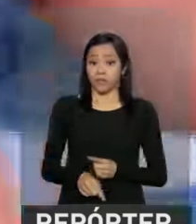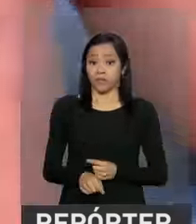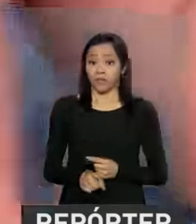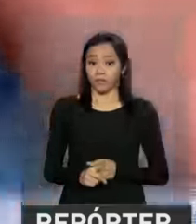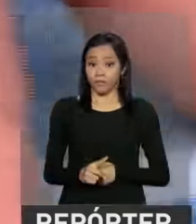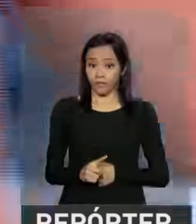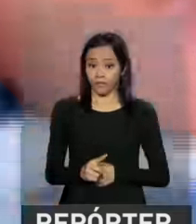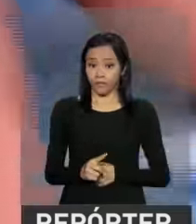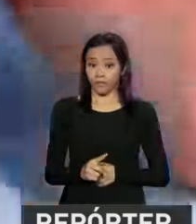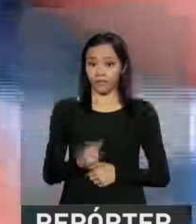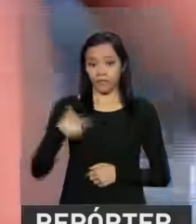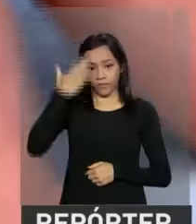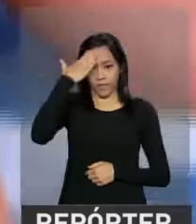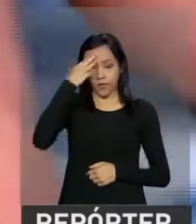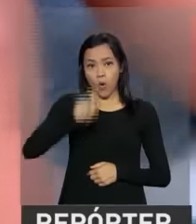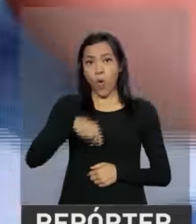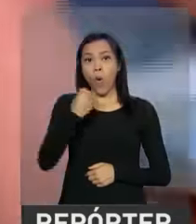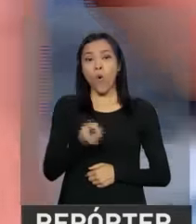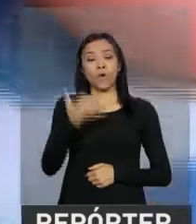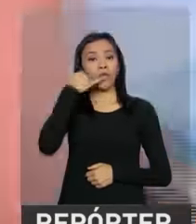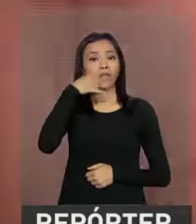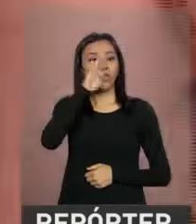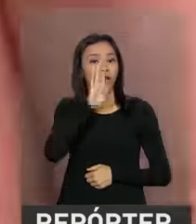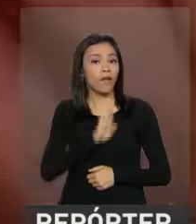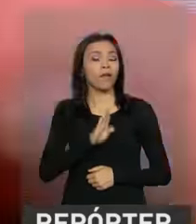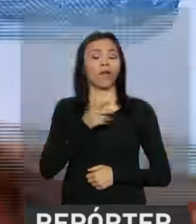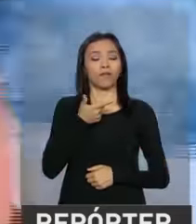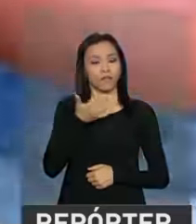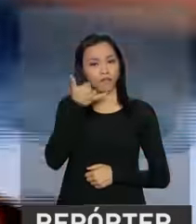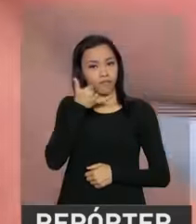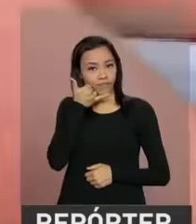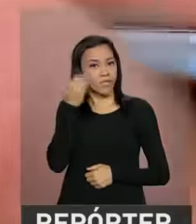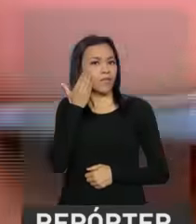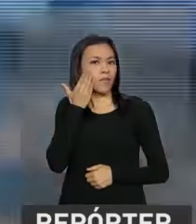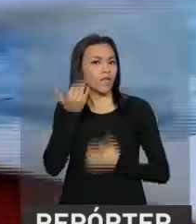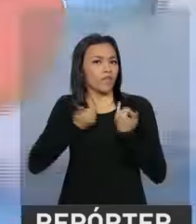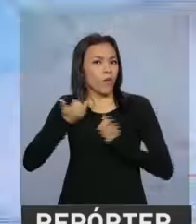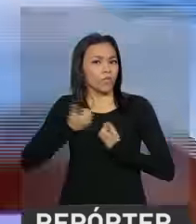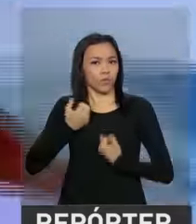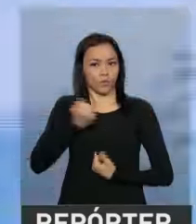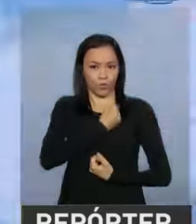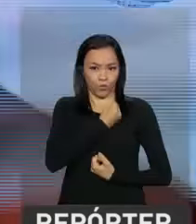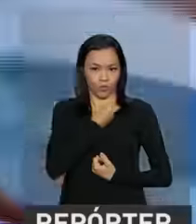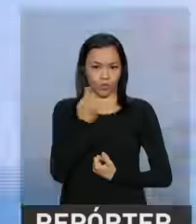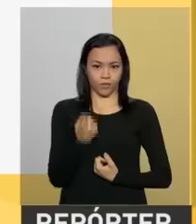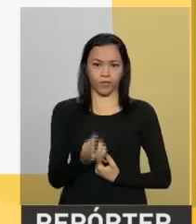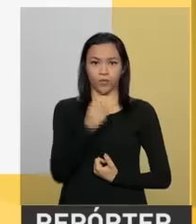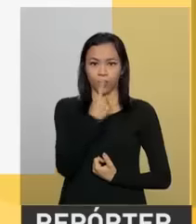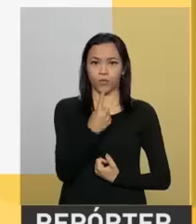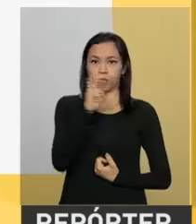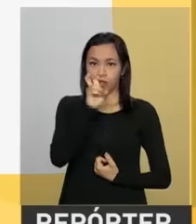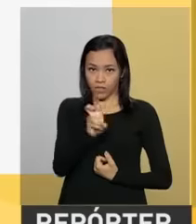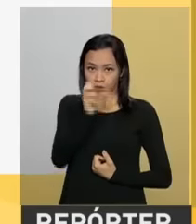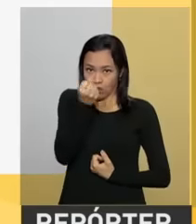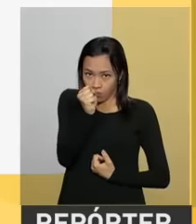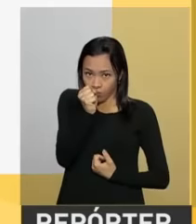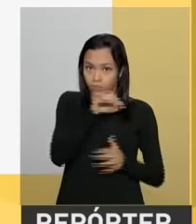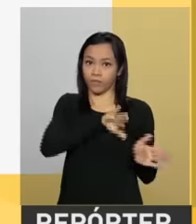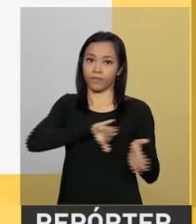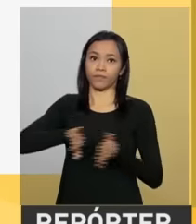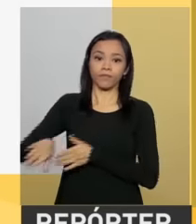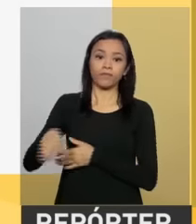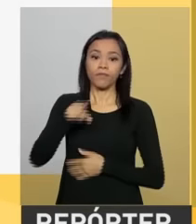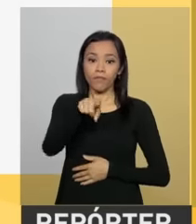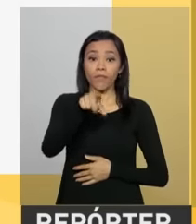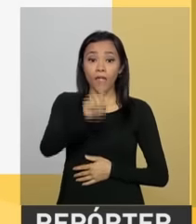www.trabalho.gov.br ou ligar de graça para central de atendimento Alô trabalho no nú número 158 através do site